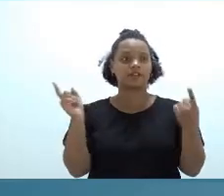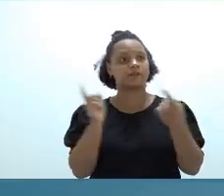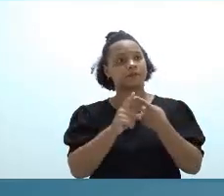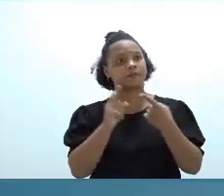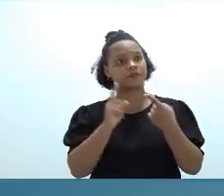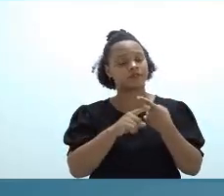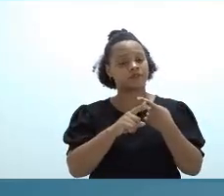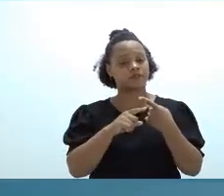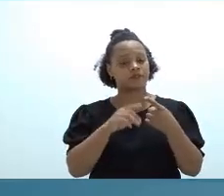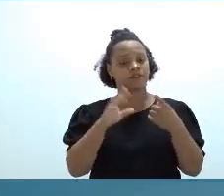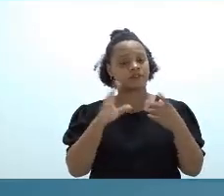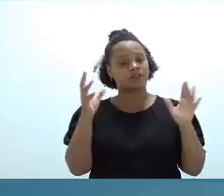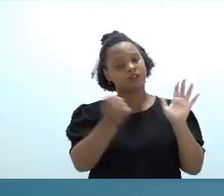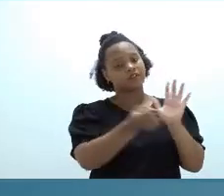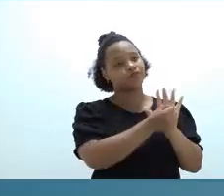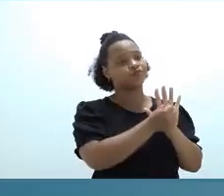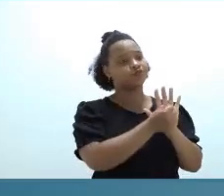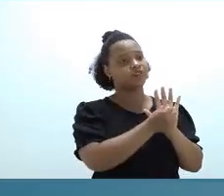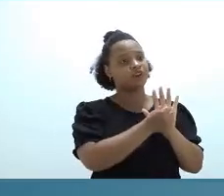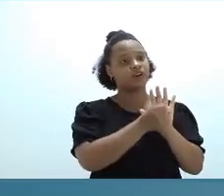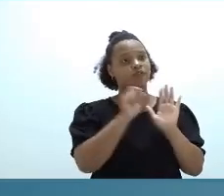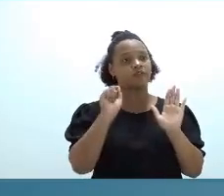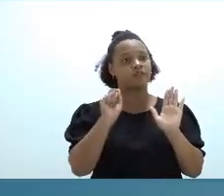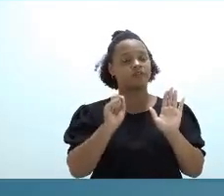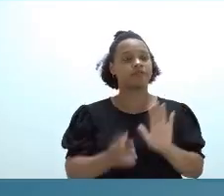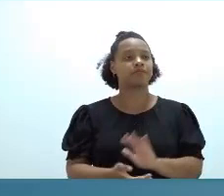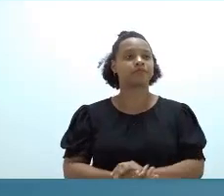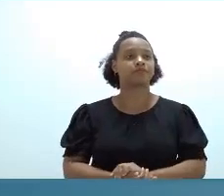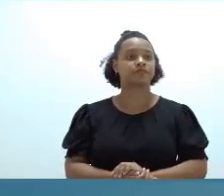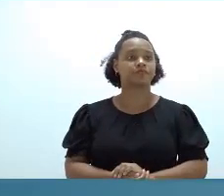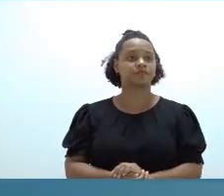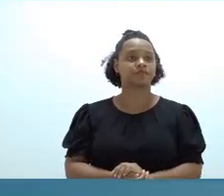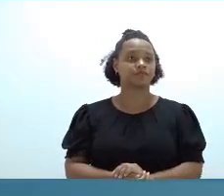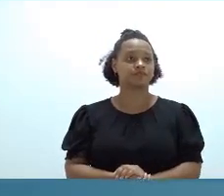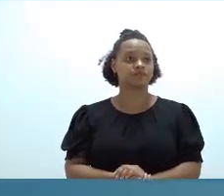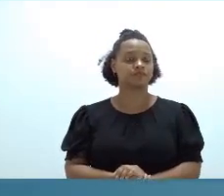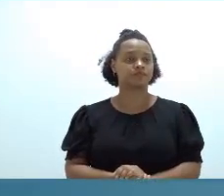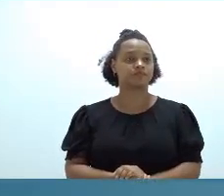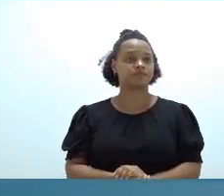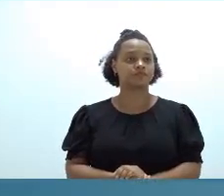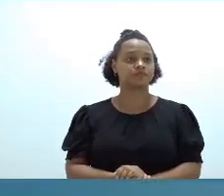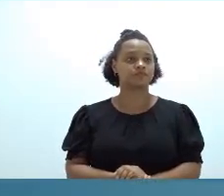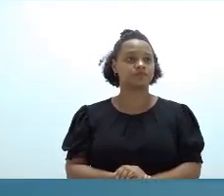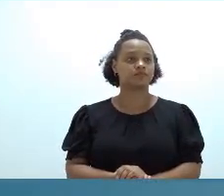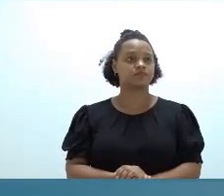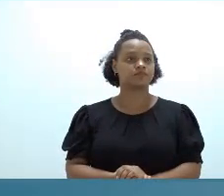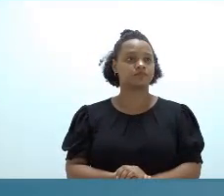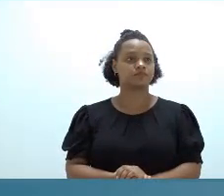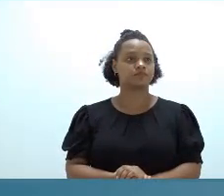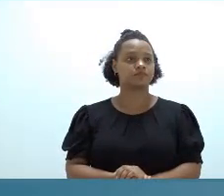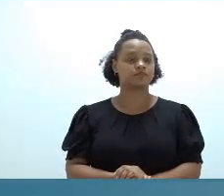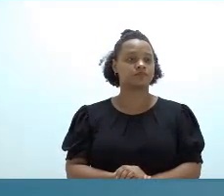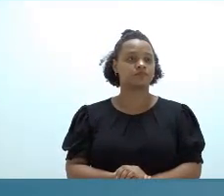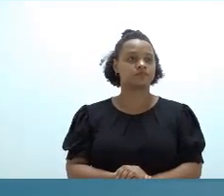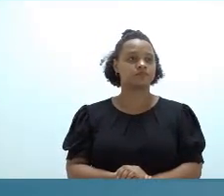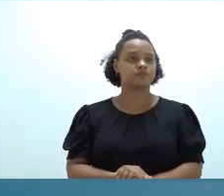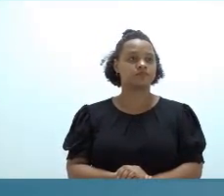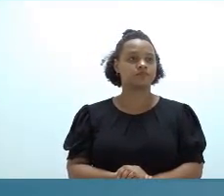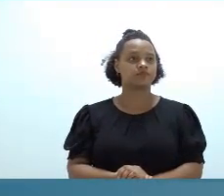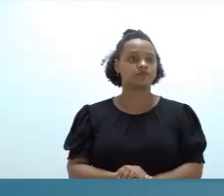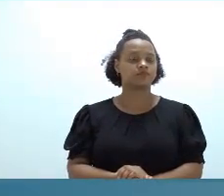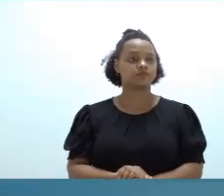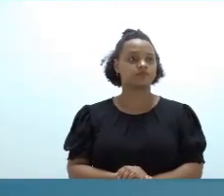um adendo aqui, e mostrar e pedir vênia para o desembargador Leonardo Noronha,